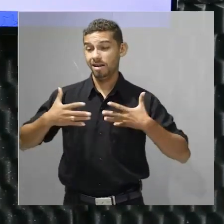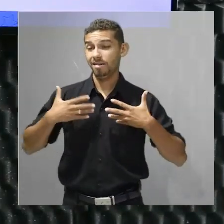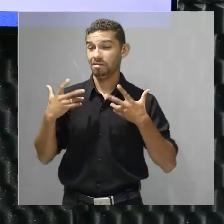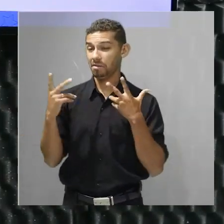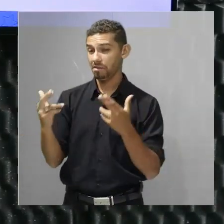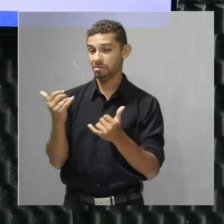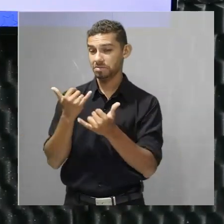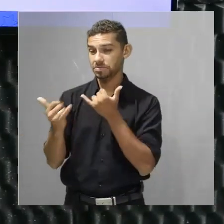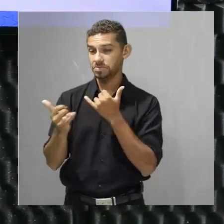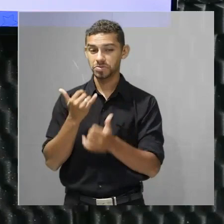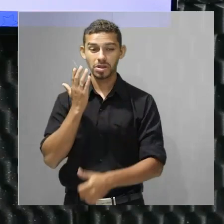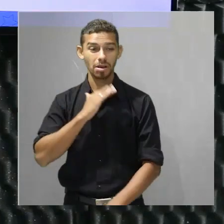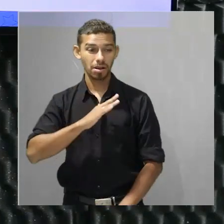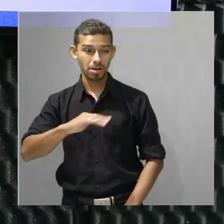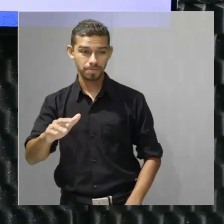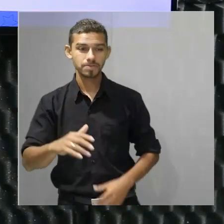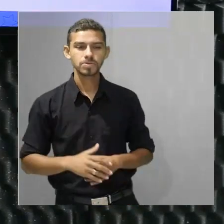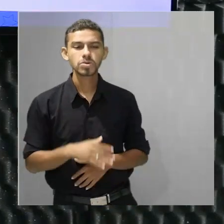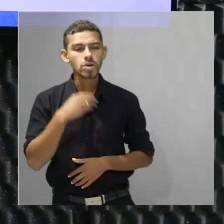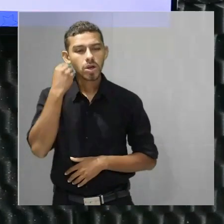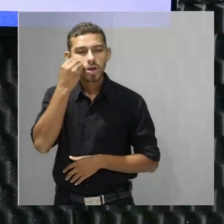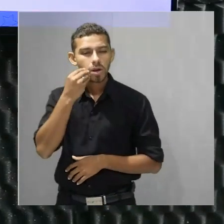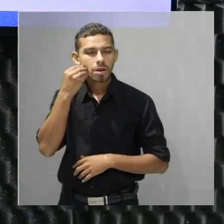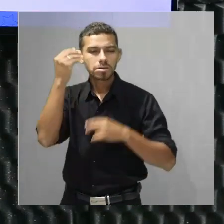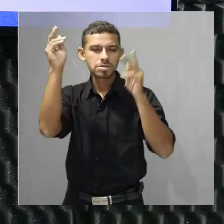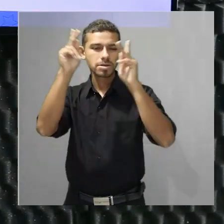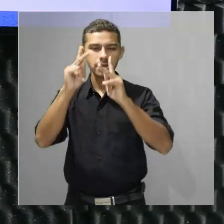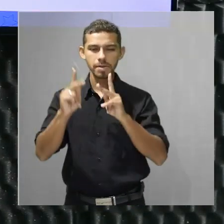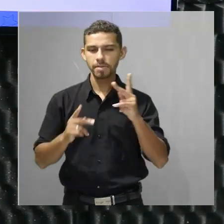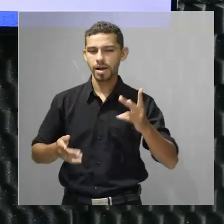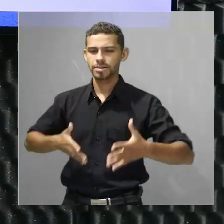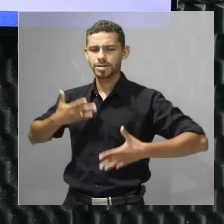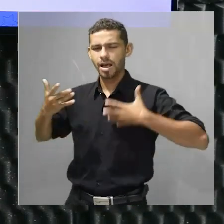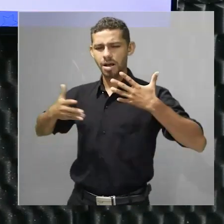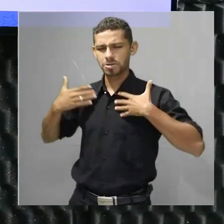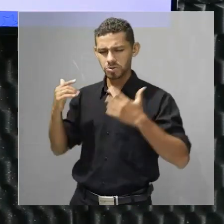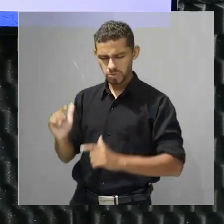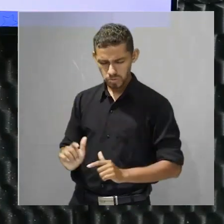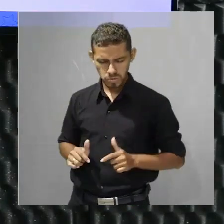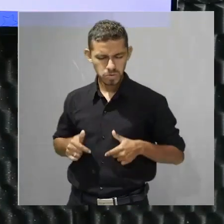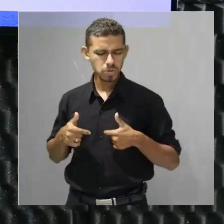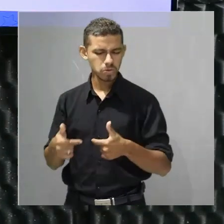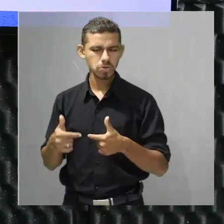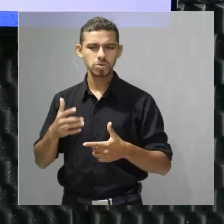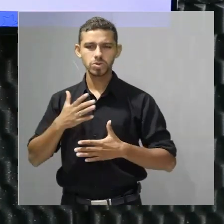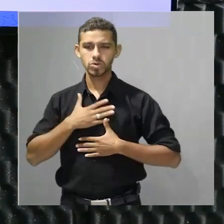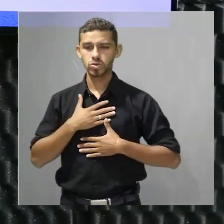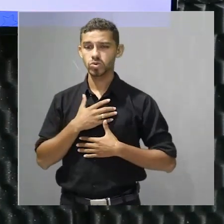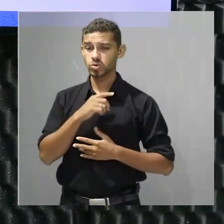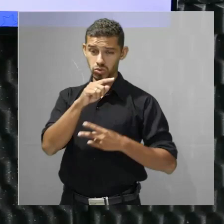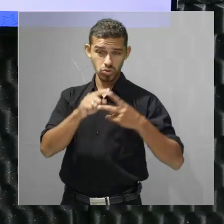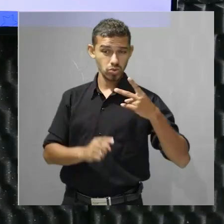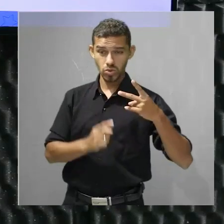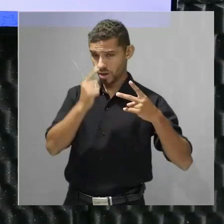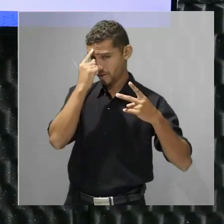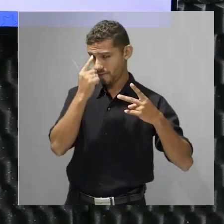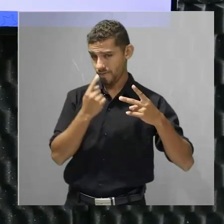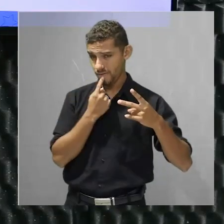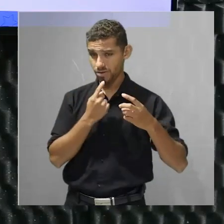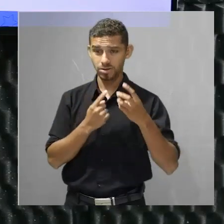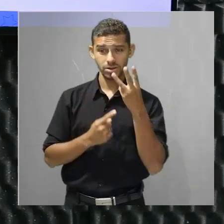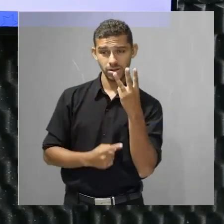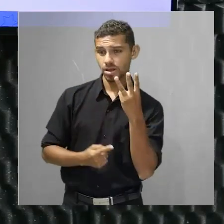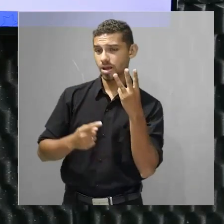experiência em paz e harmonia disposição para lutar duas fotos três por quatro Sorrindo ou